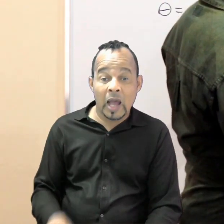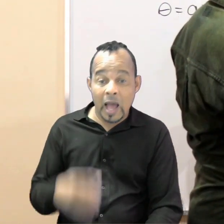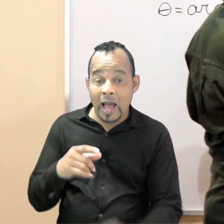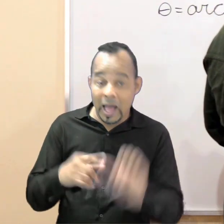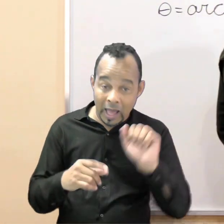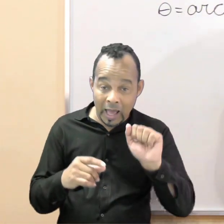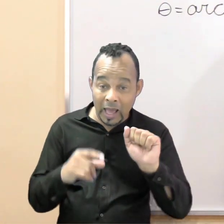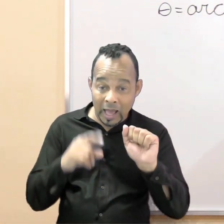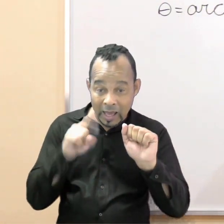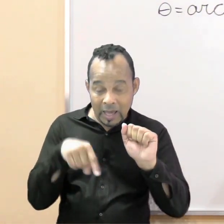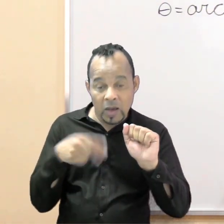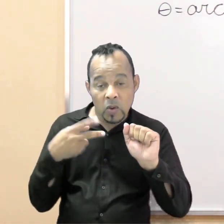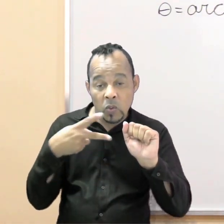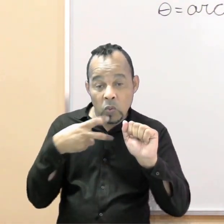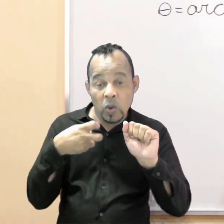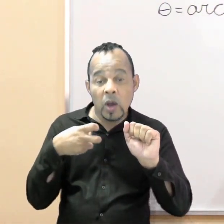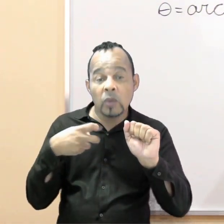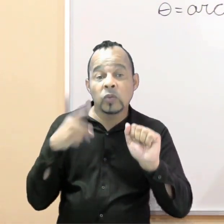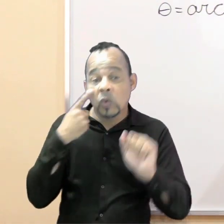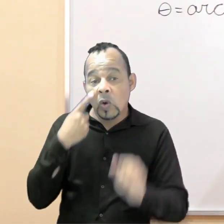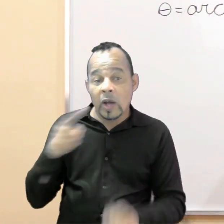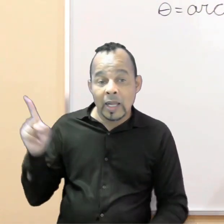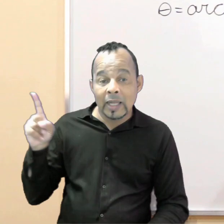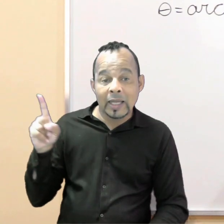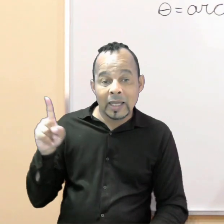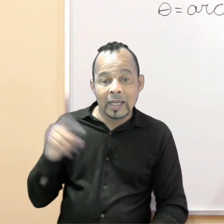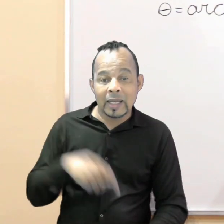O A vale raiz de 10.